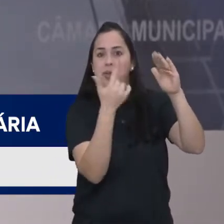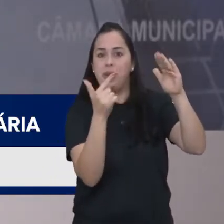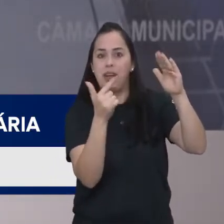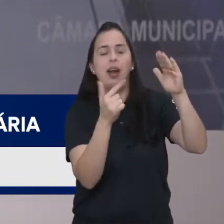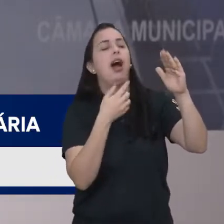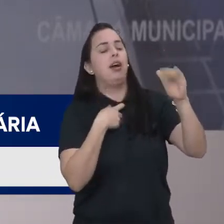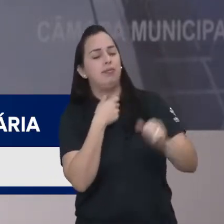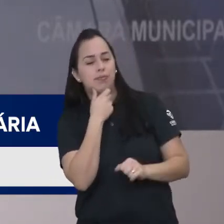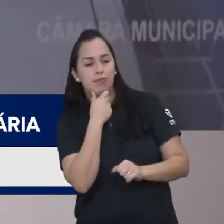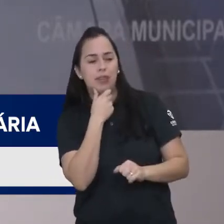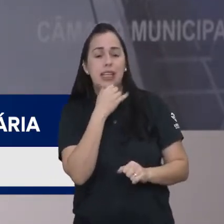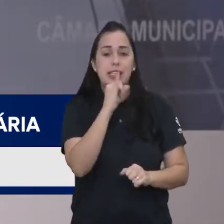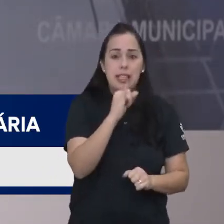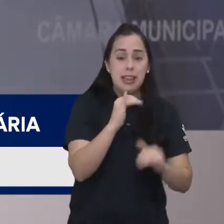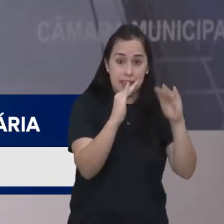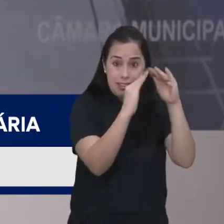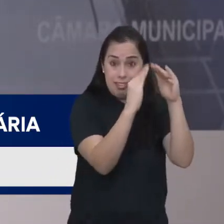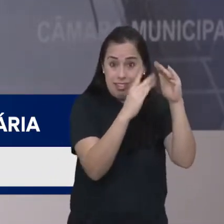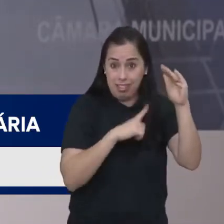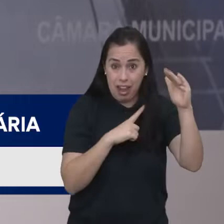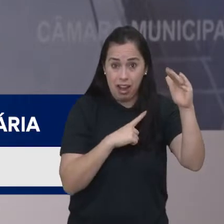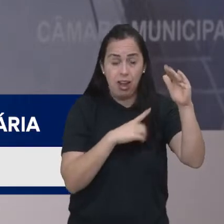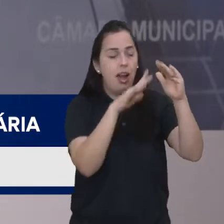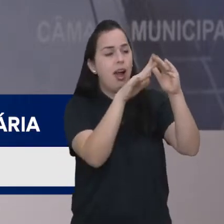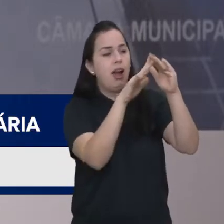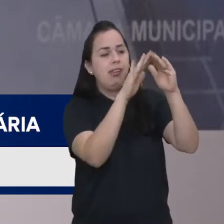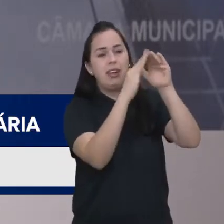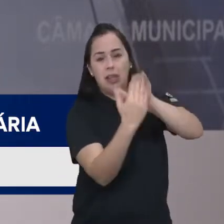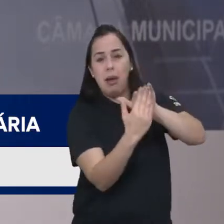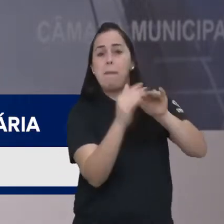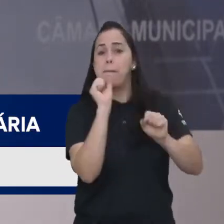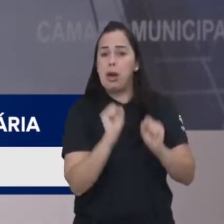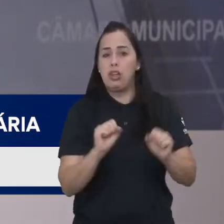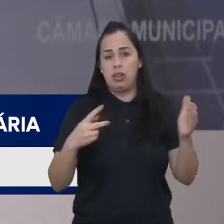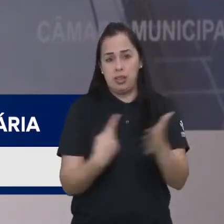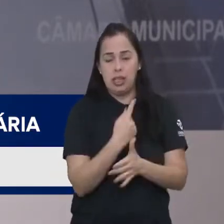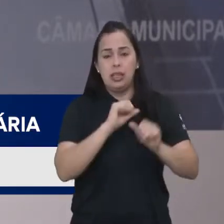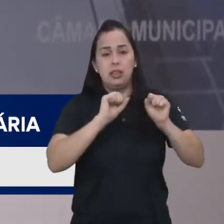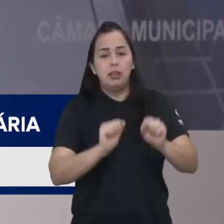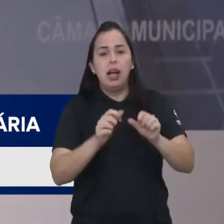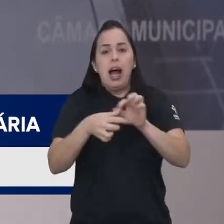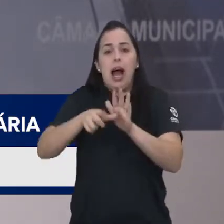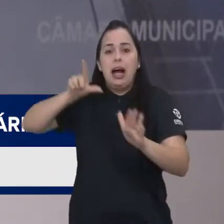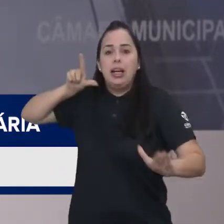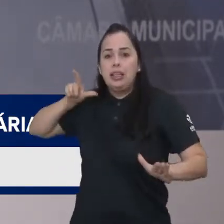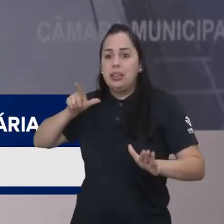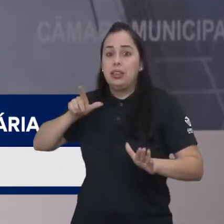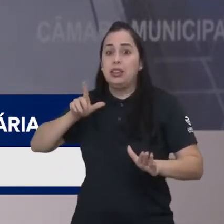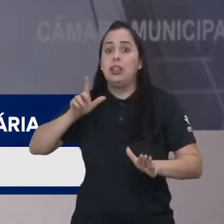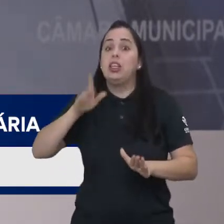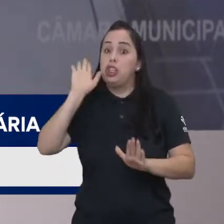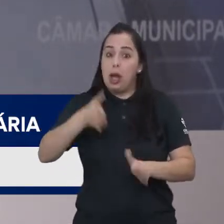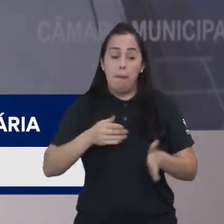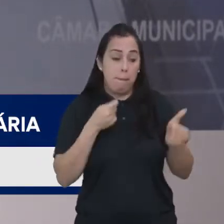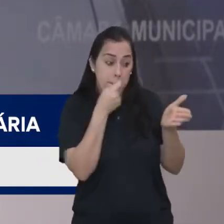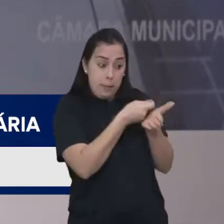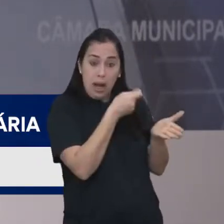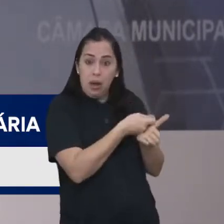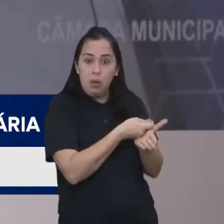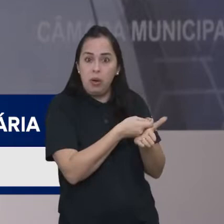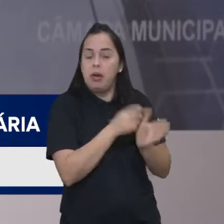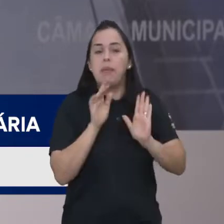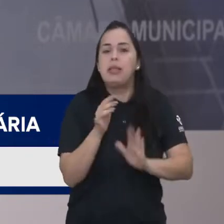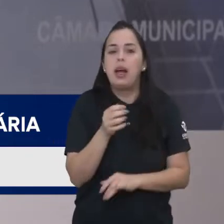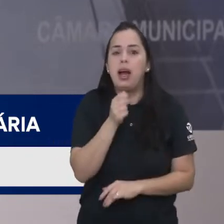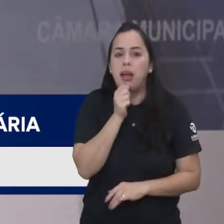Talude, como constrói aqui, está fora do fator de segurança, não pode ocupar. Então, a gente tem esses parâmetros já estabelecidos, a prefeitura, nós já pagamos por isso e